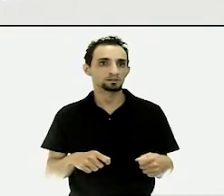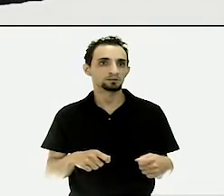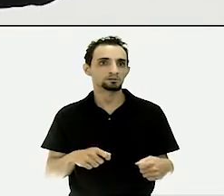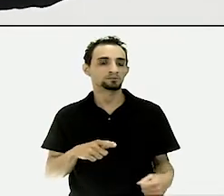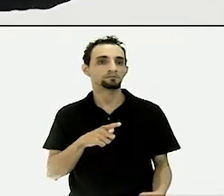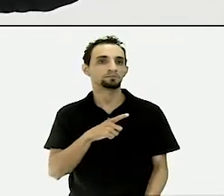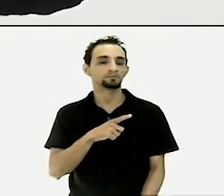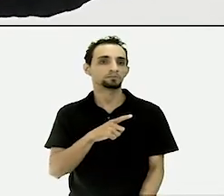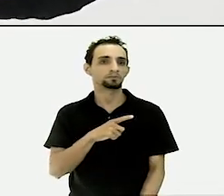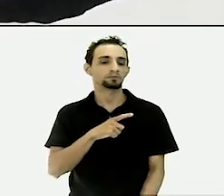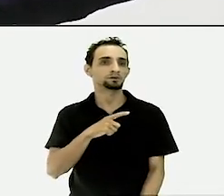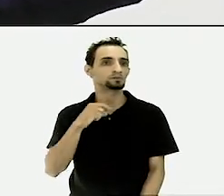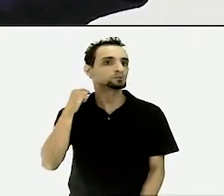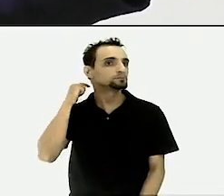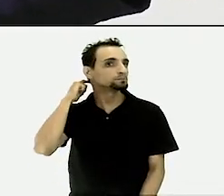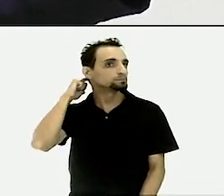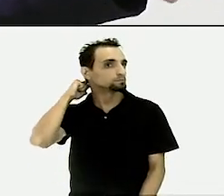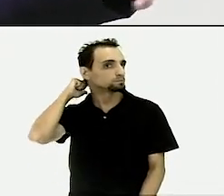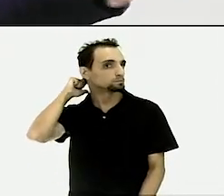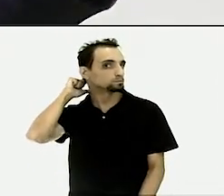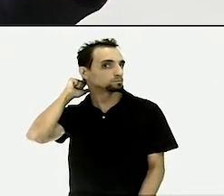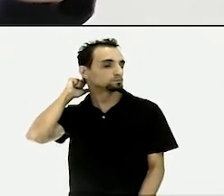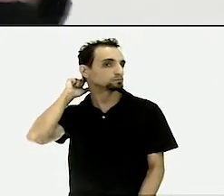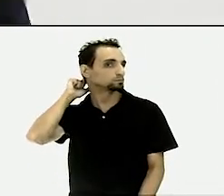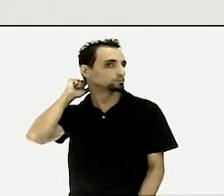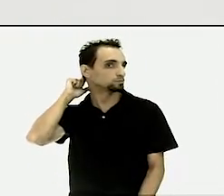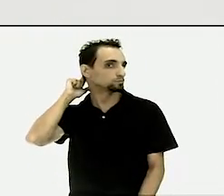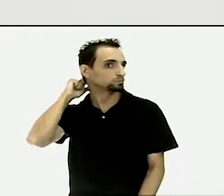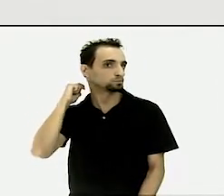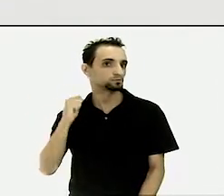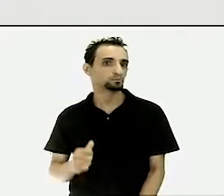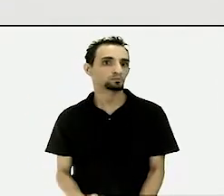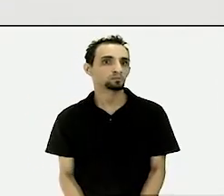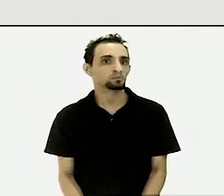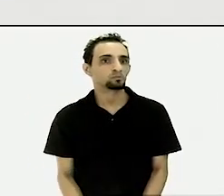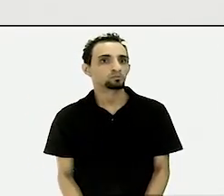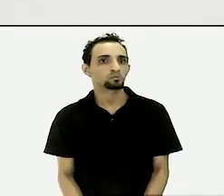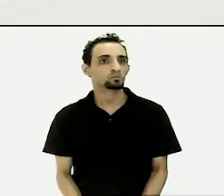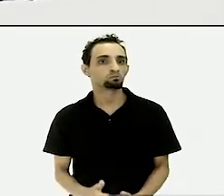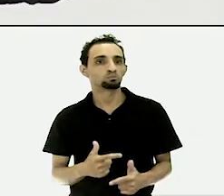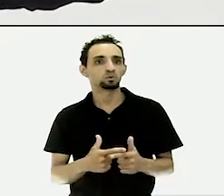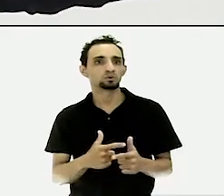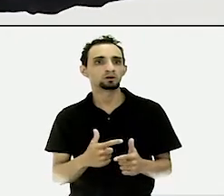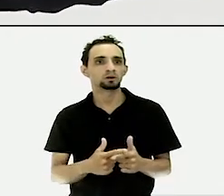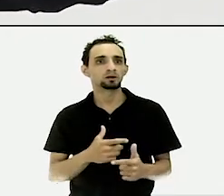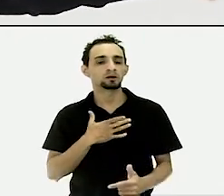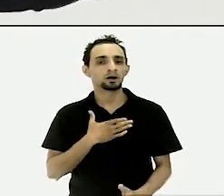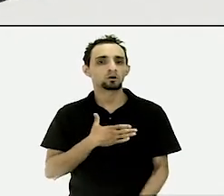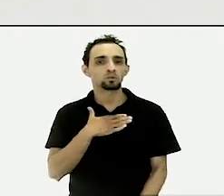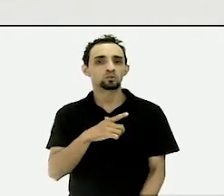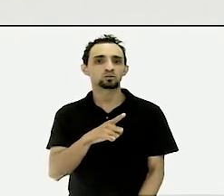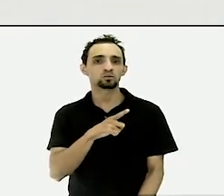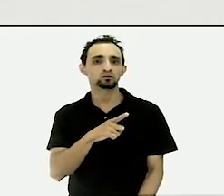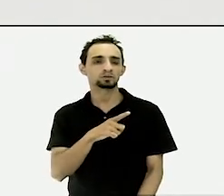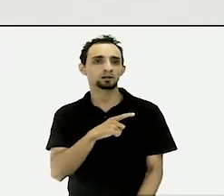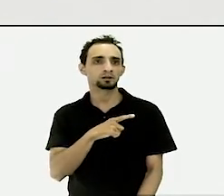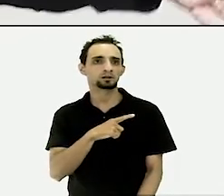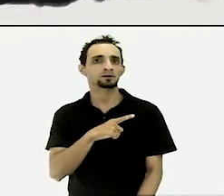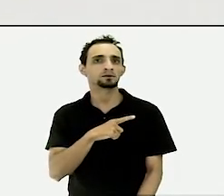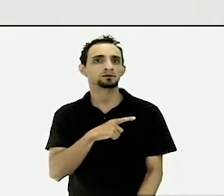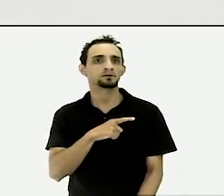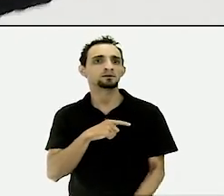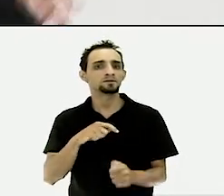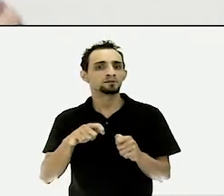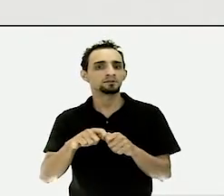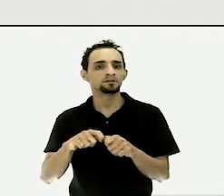salvação é mais fácil da vida. Se depois, se você retarda o diagnóstico, é mais fácil a pessoa, e a vaga demora a sair, a